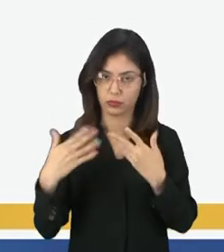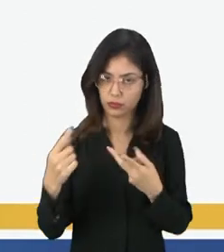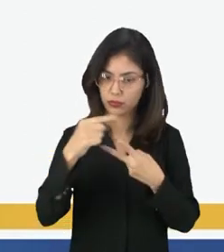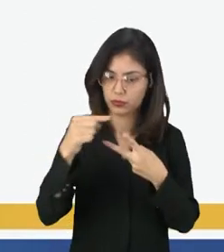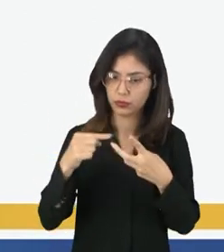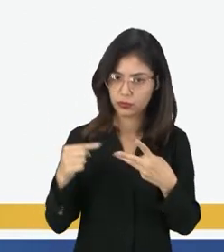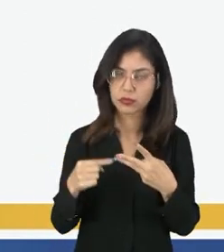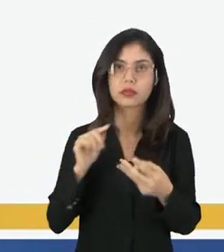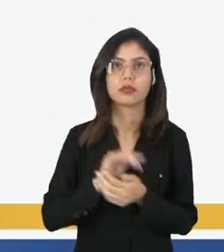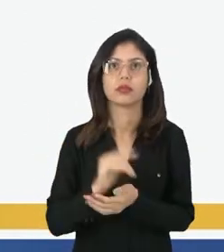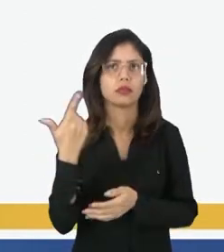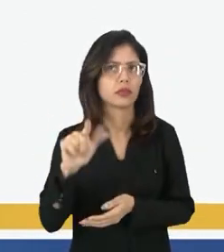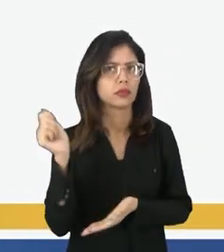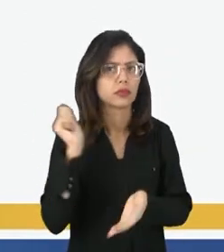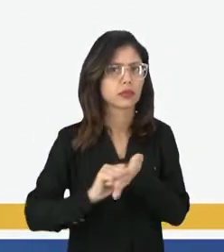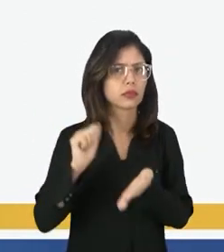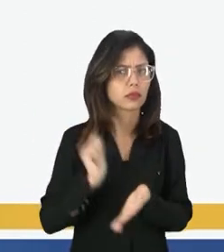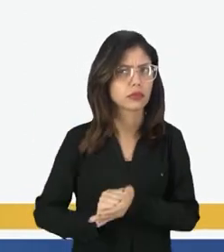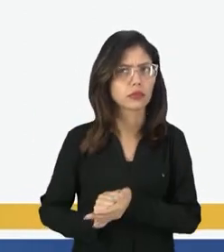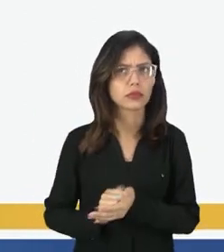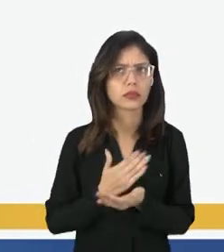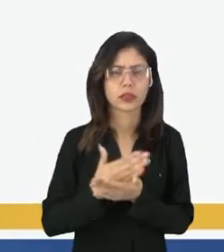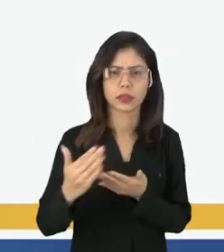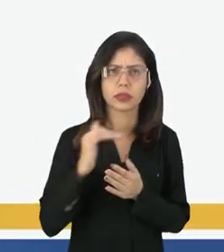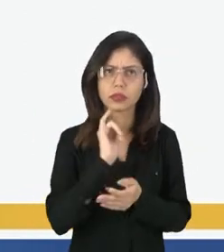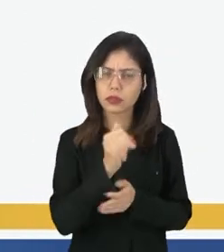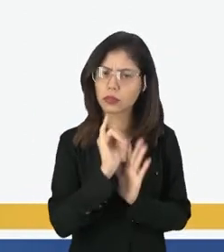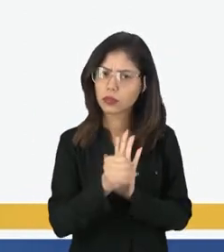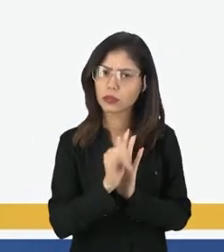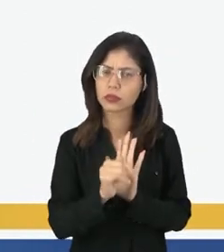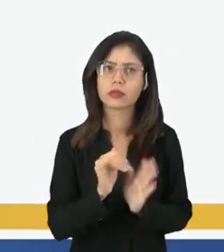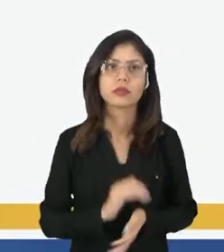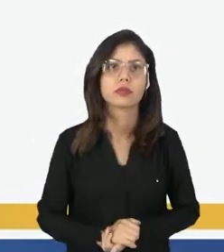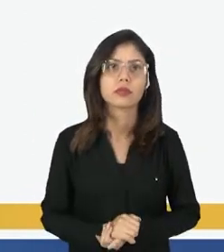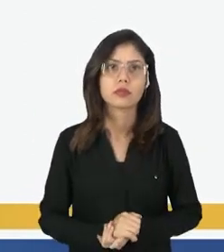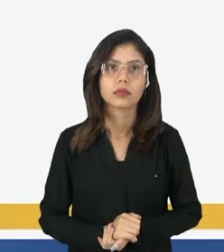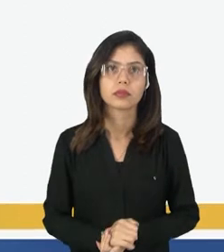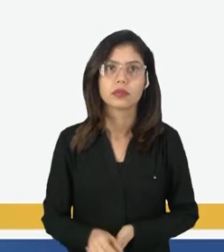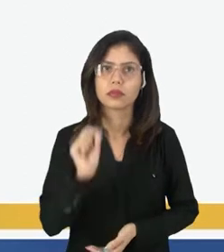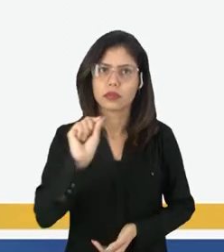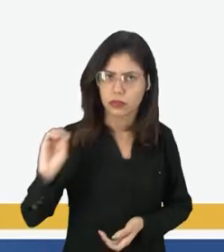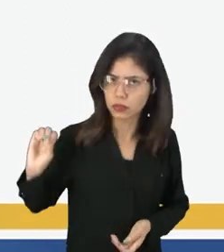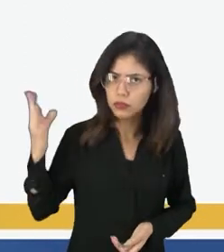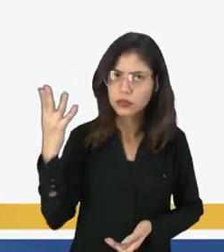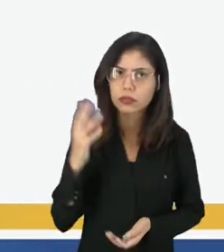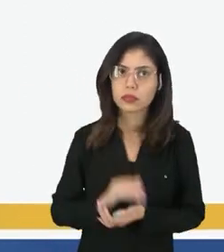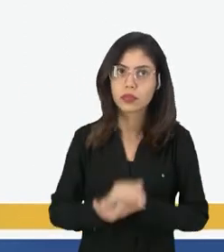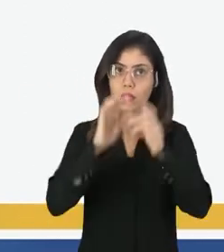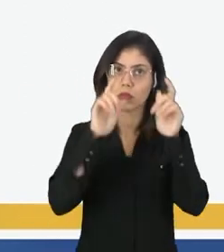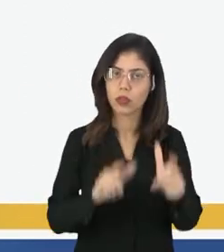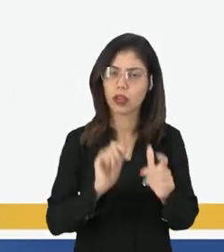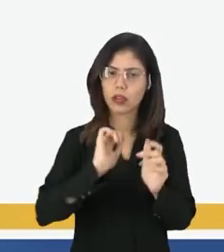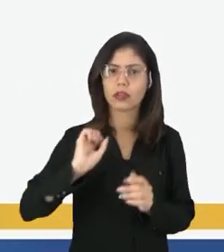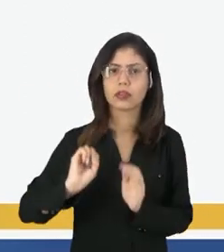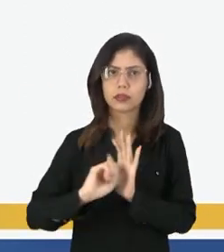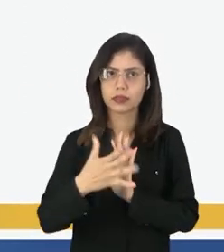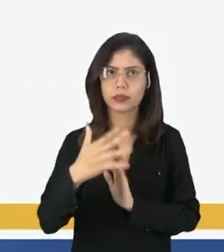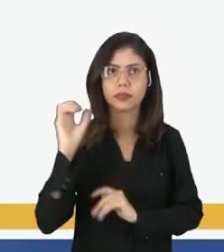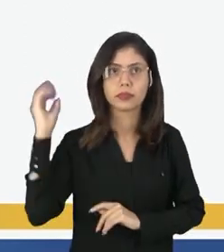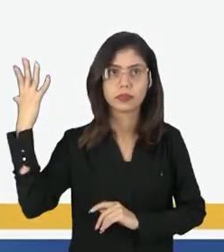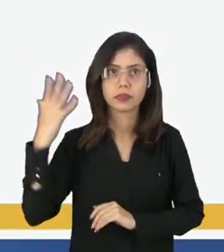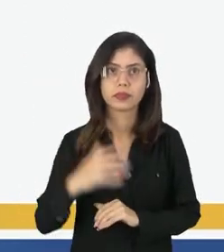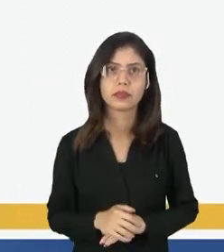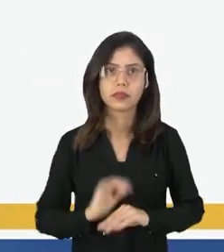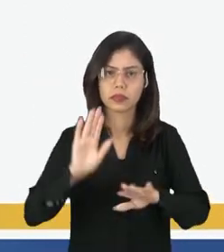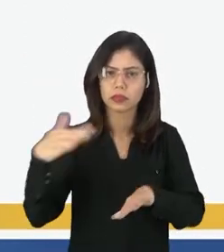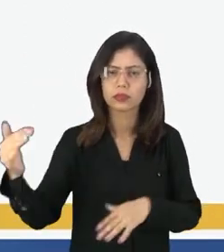qual delas não está expressa na frase inicial do conto o que vai acontecer o lugar do